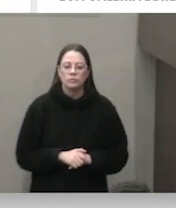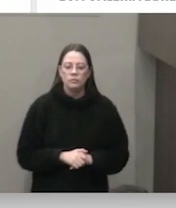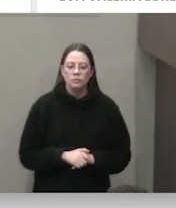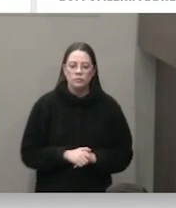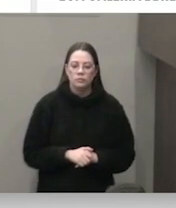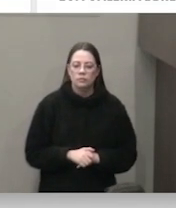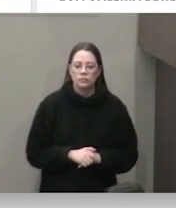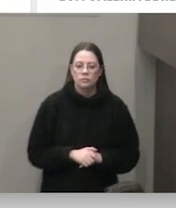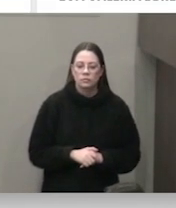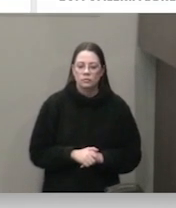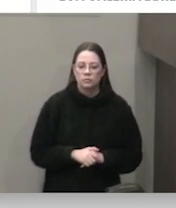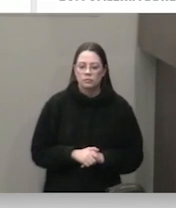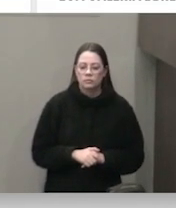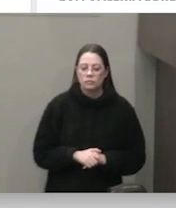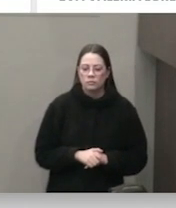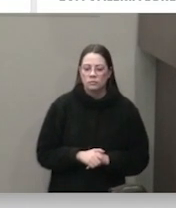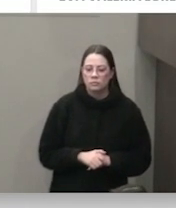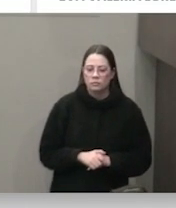Tchequinho vai falar também?